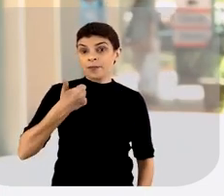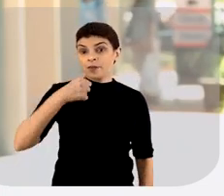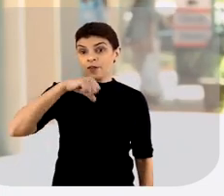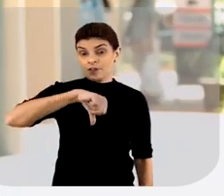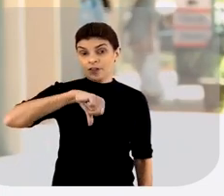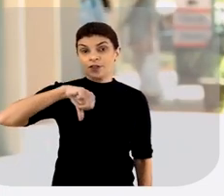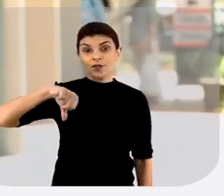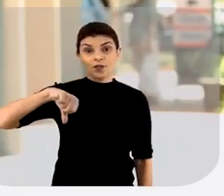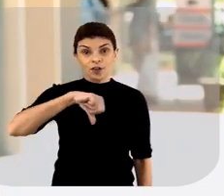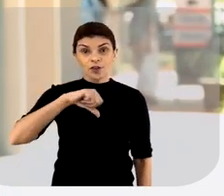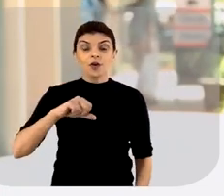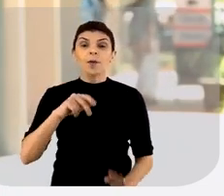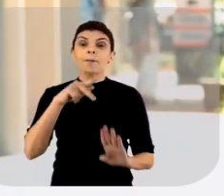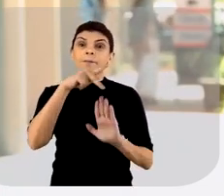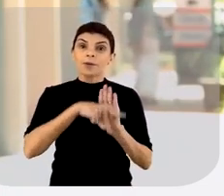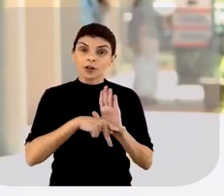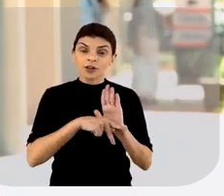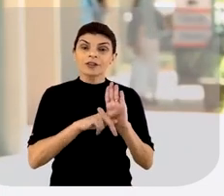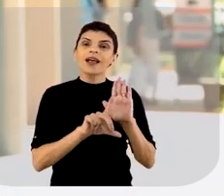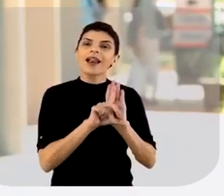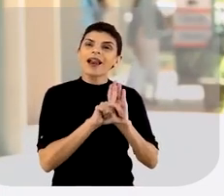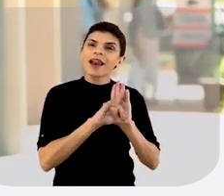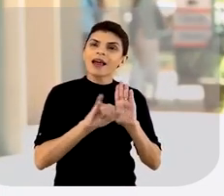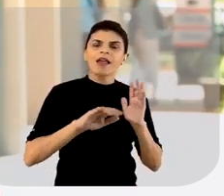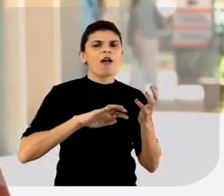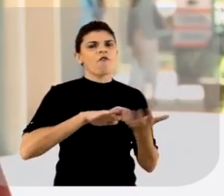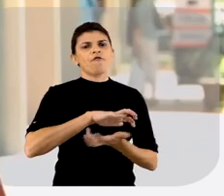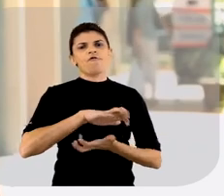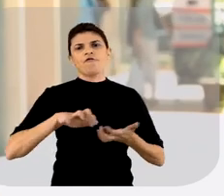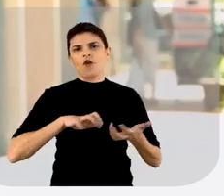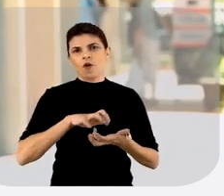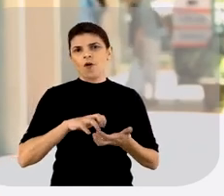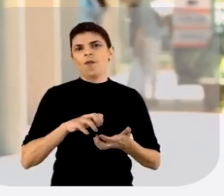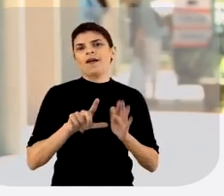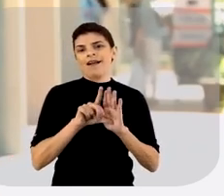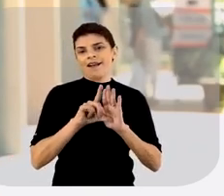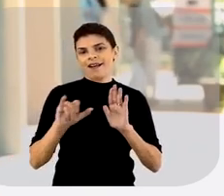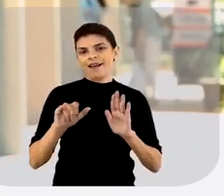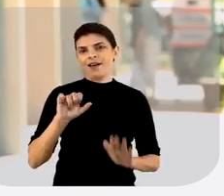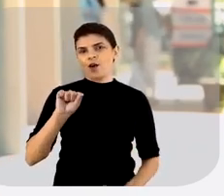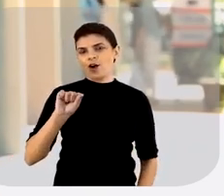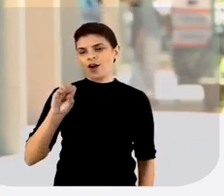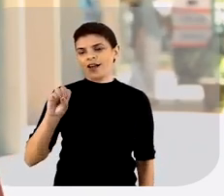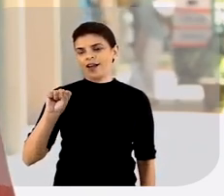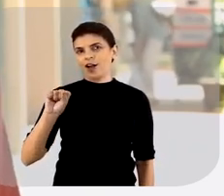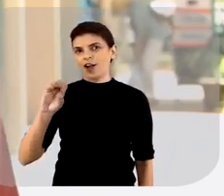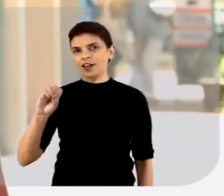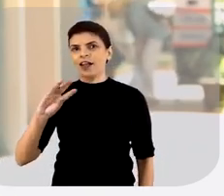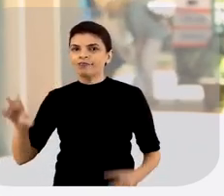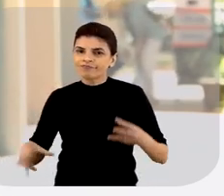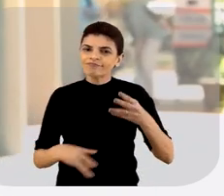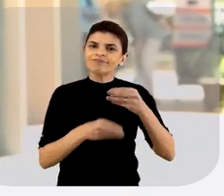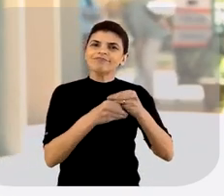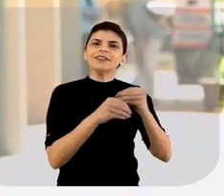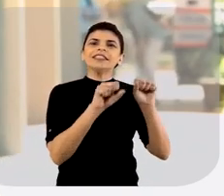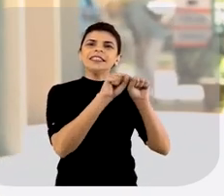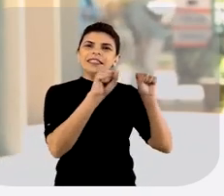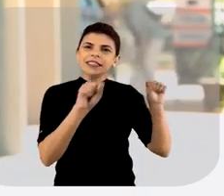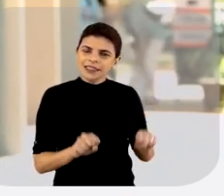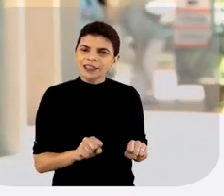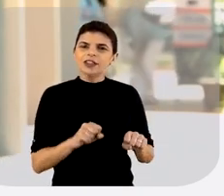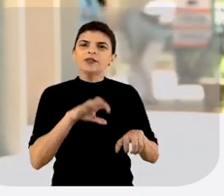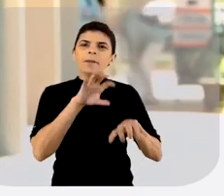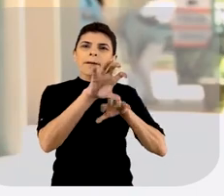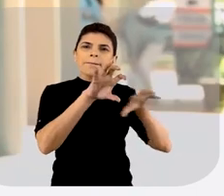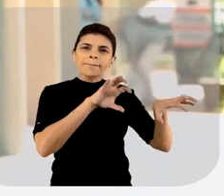que é o projeto de lei que reforma a Lei 8080 e acrescenta, então, o subsistema, cria os distritos